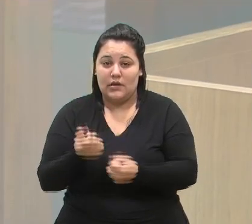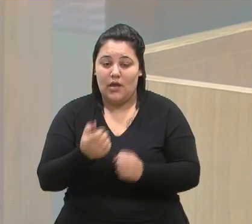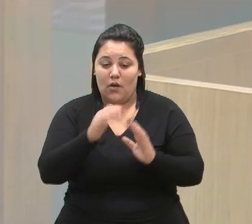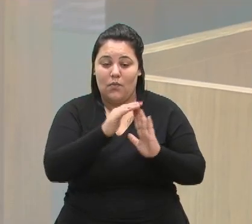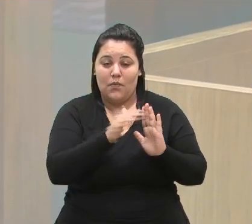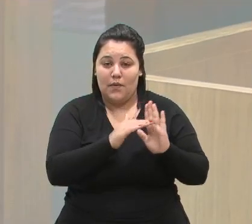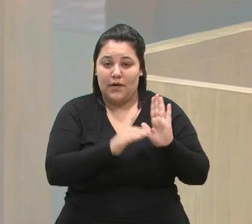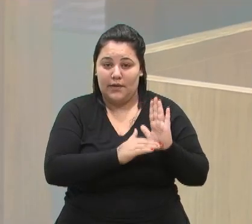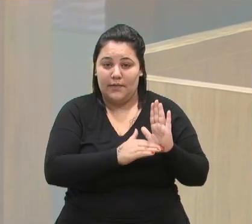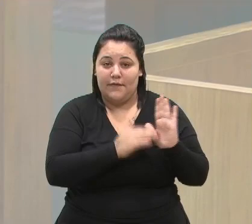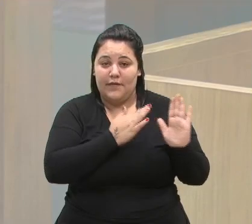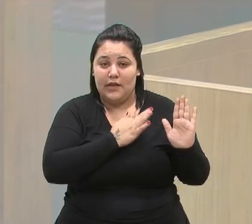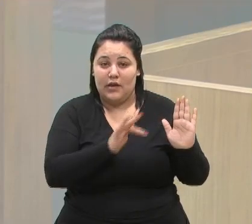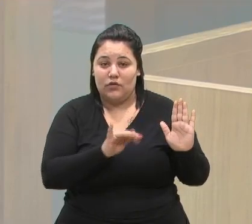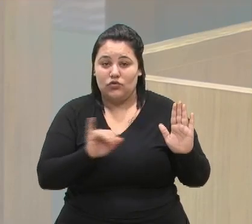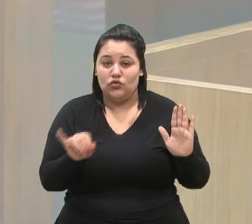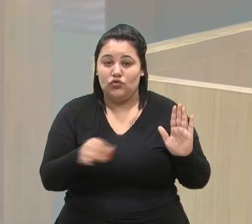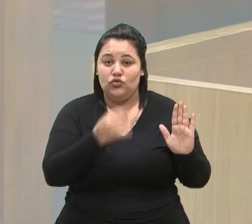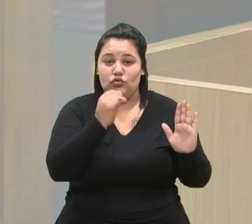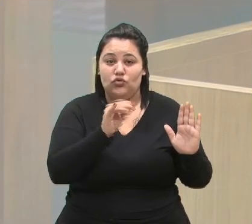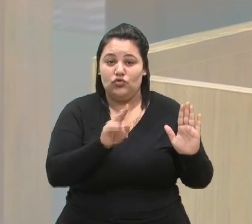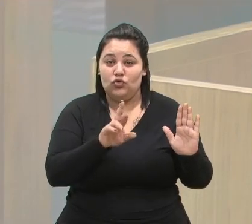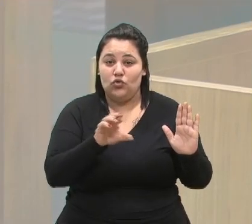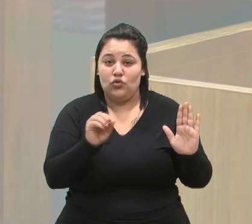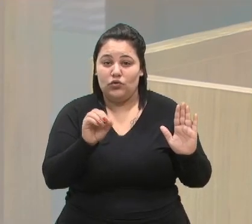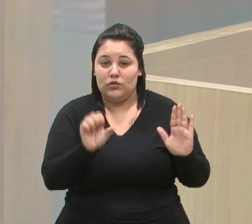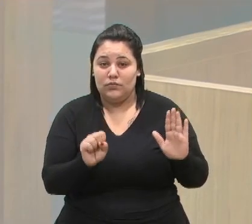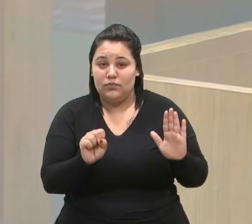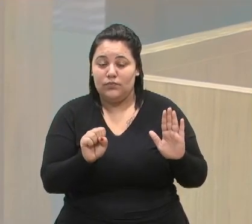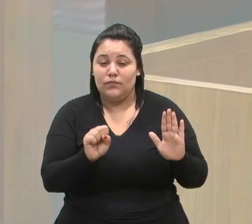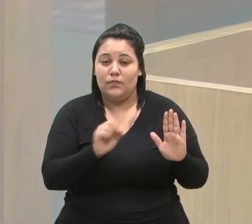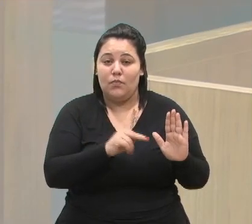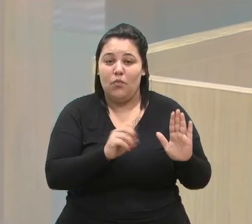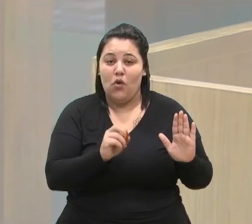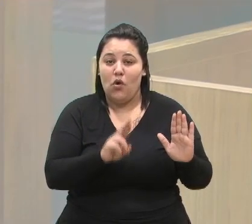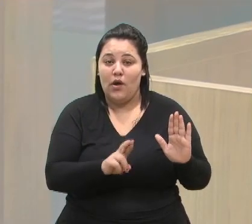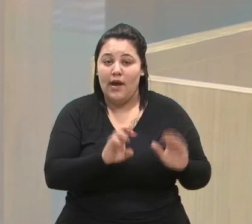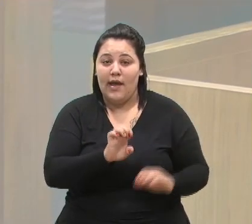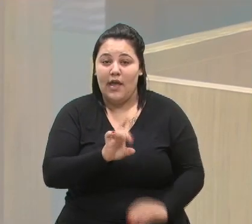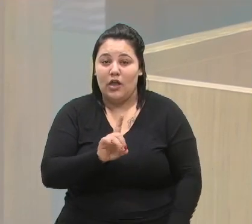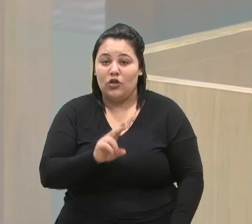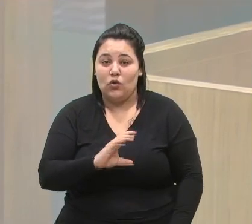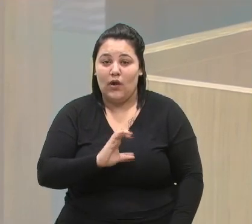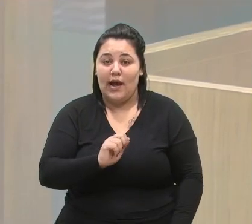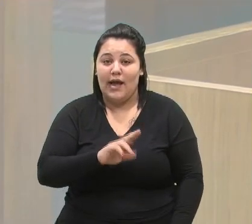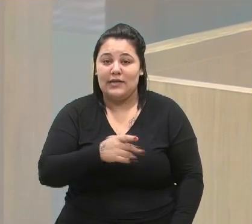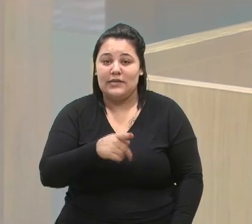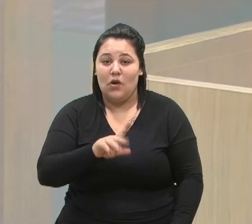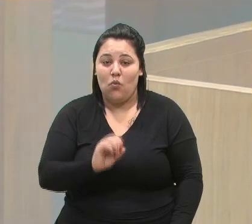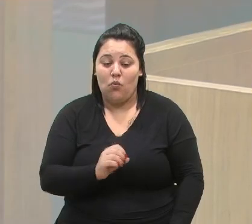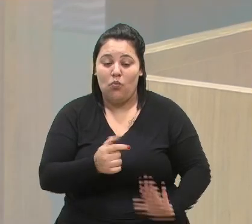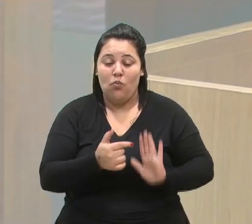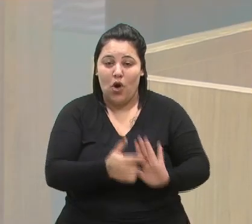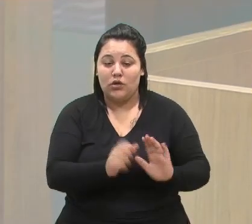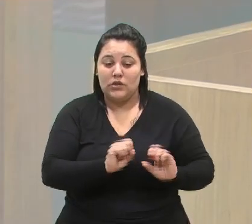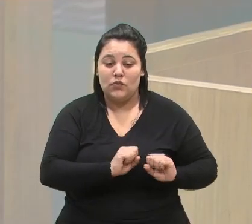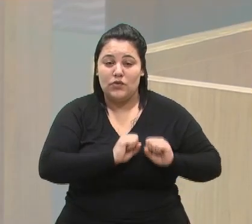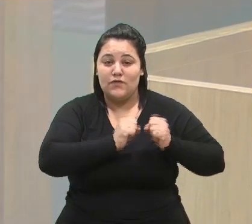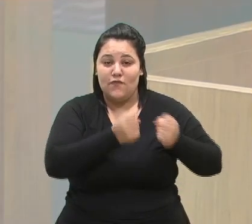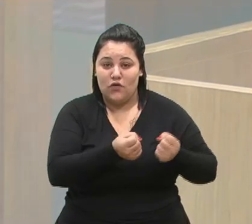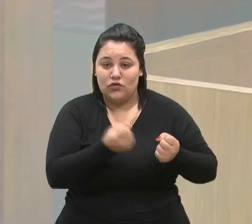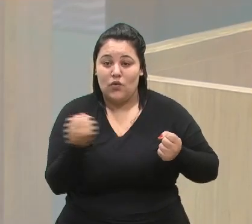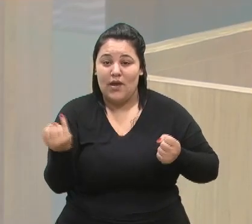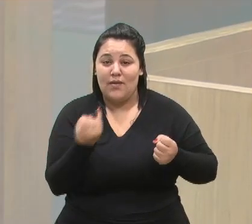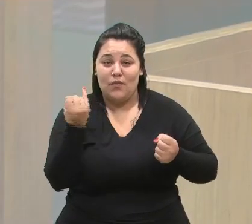por Educação. O Programa Juros por Educação representa um esforço significativo do governo federal